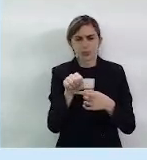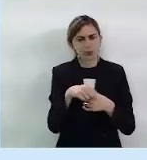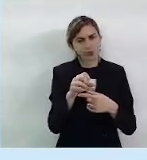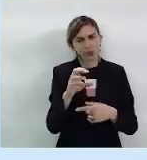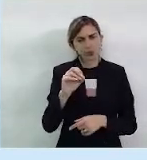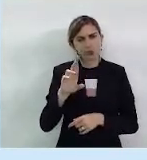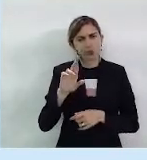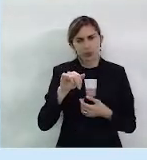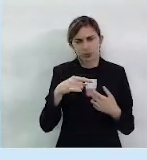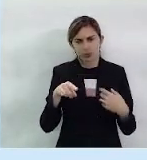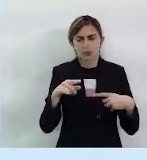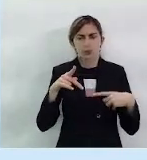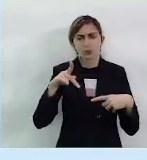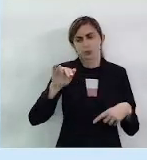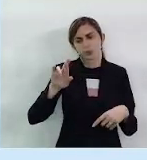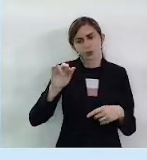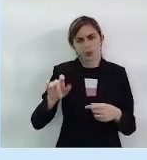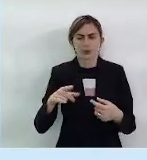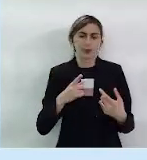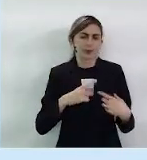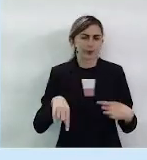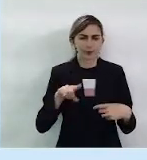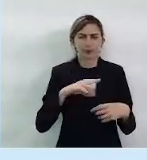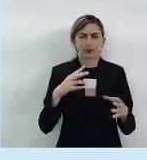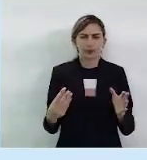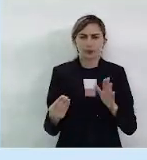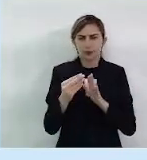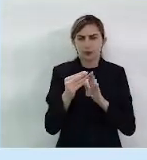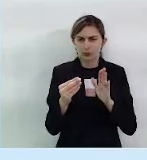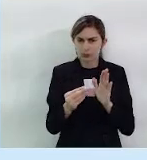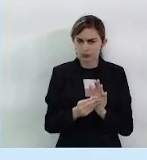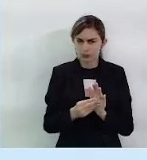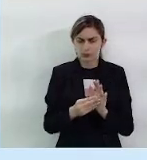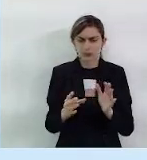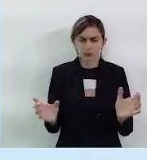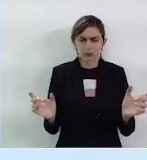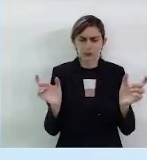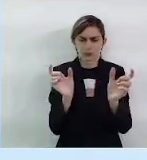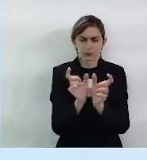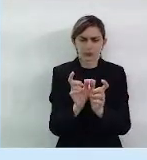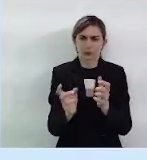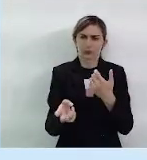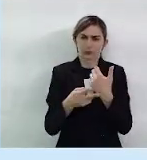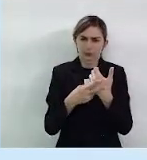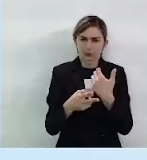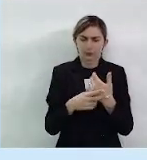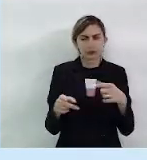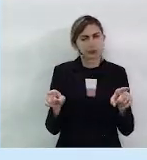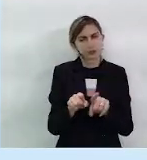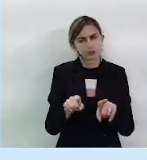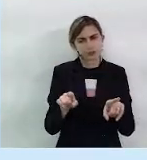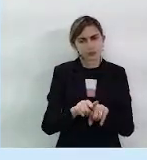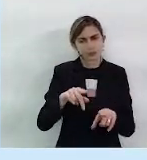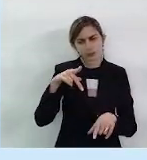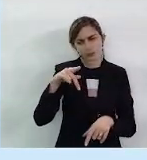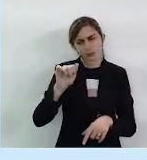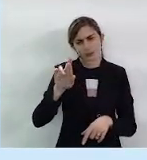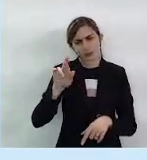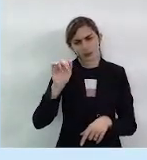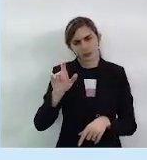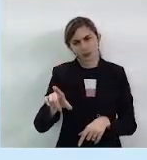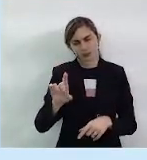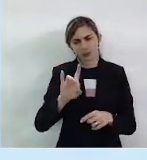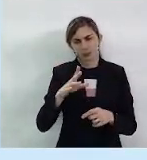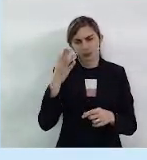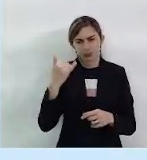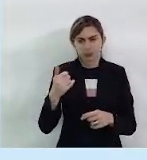oração está no plural, a gente vai ter que colocar, vai ter que conjugar o verbo também no plural. Aí só falta saber se